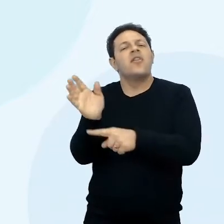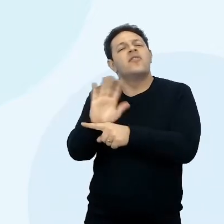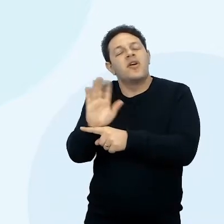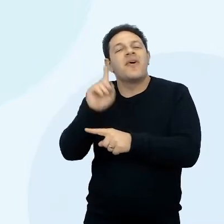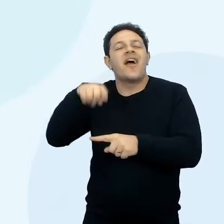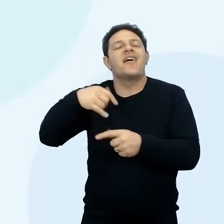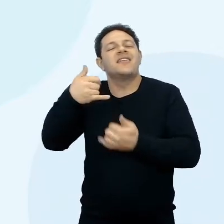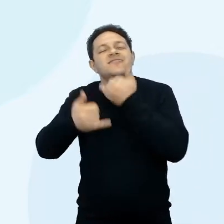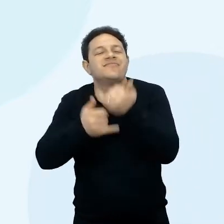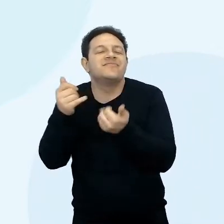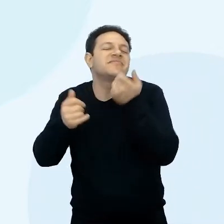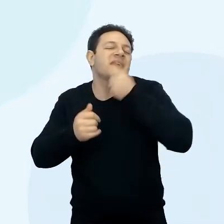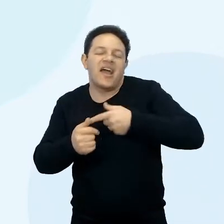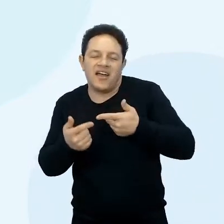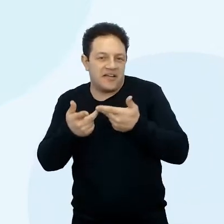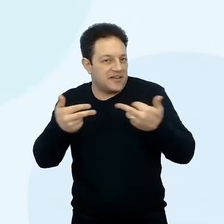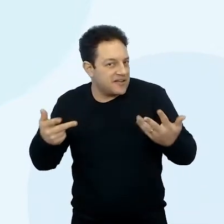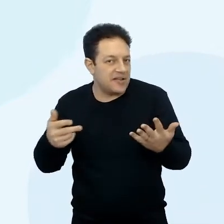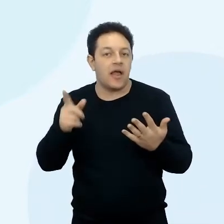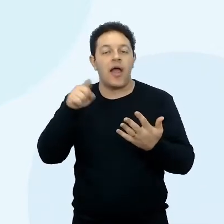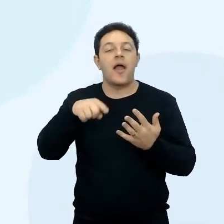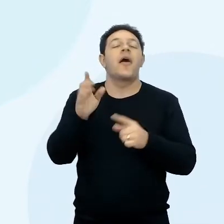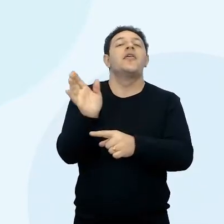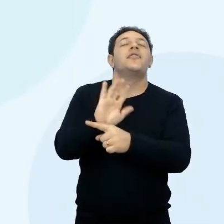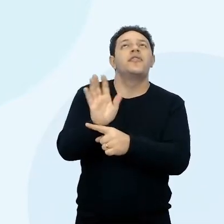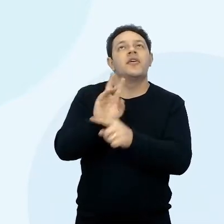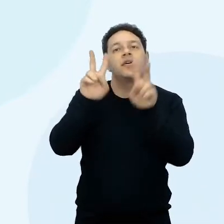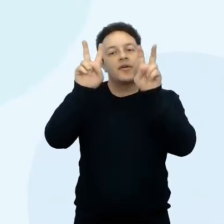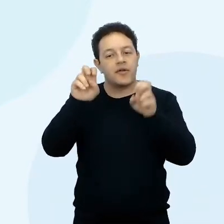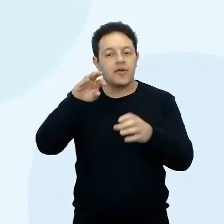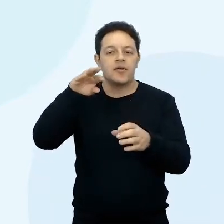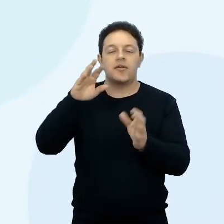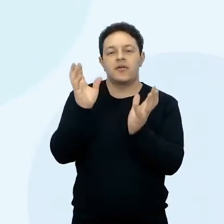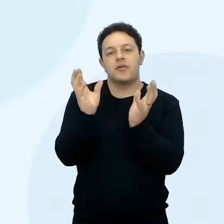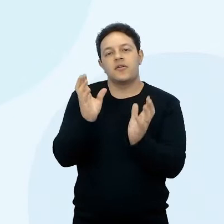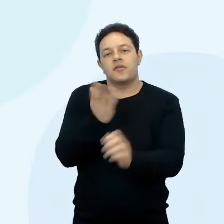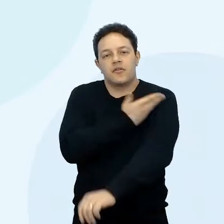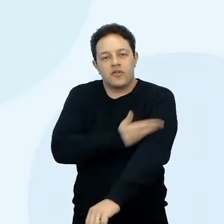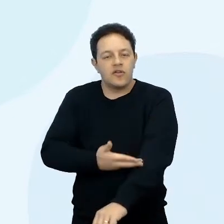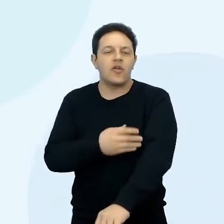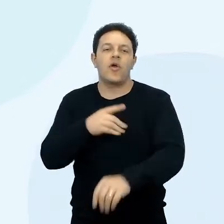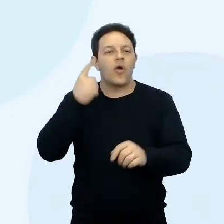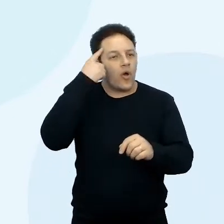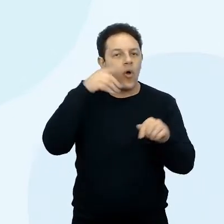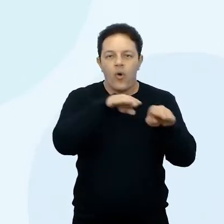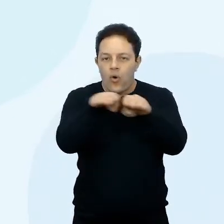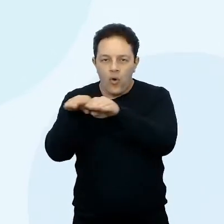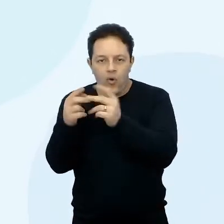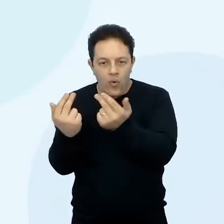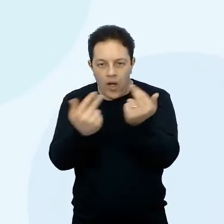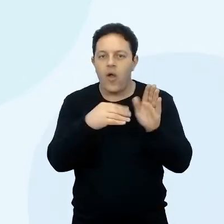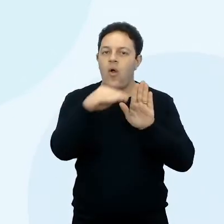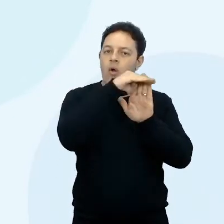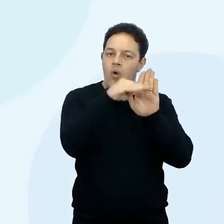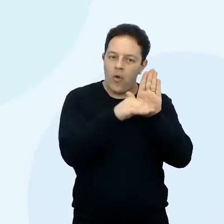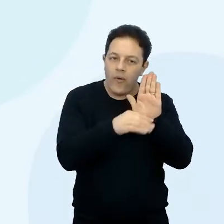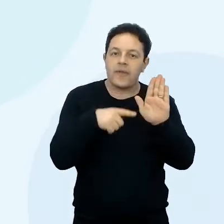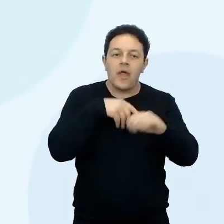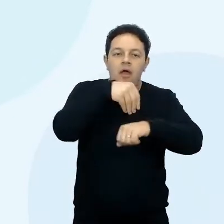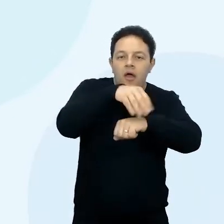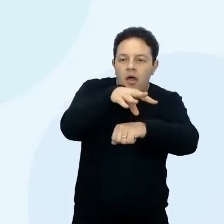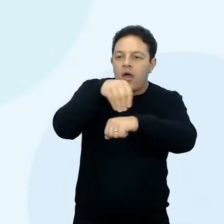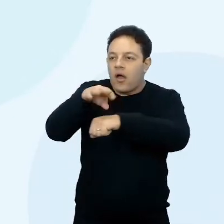ao entretenimento. São filmes que trabalham num panorama de senso comum, o roteiro é bem